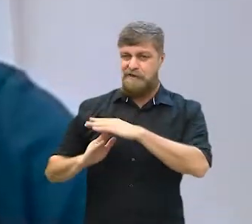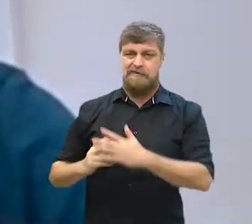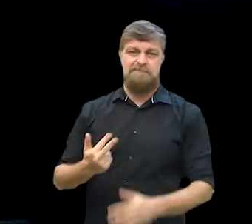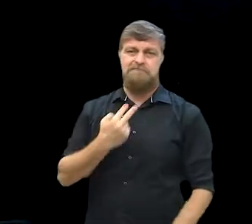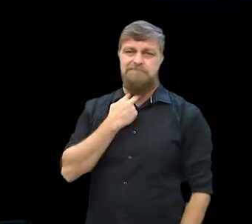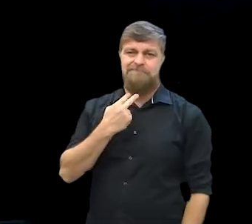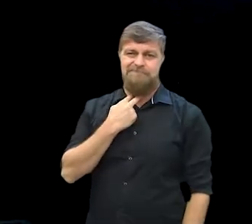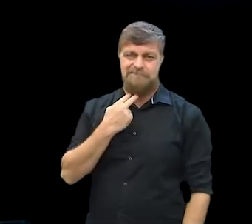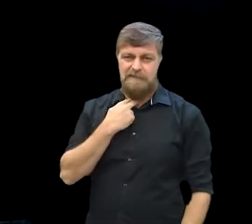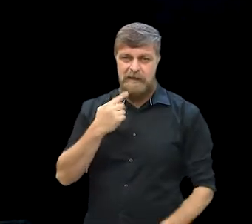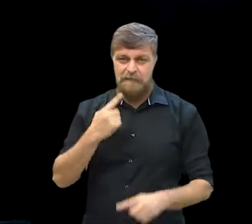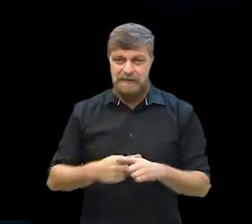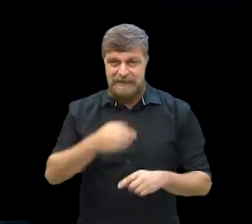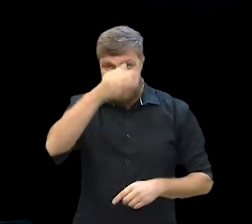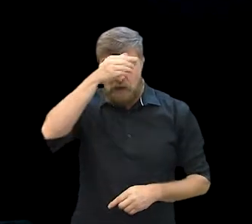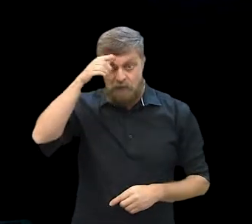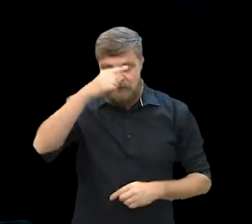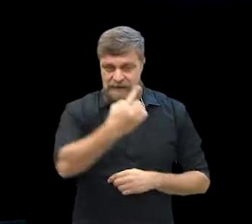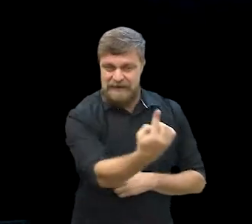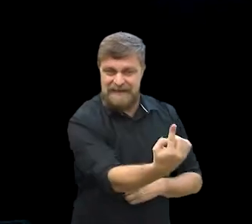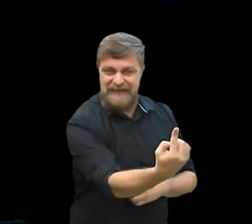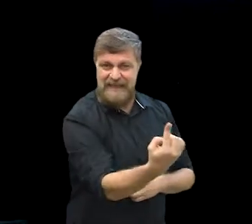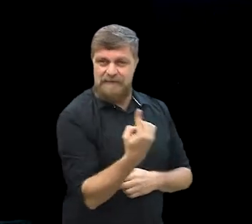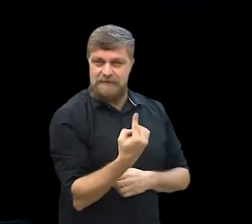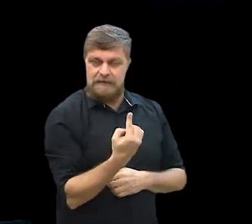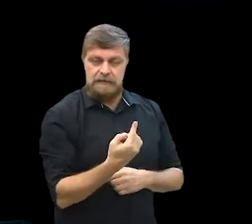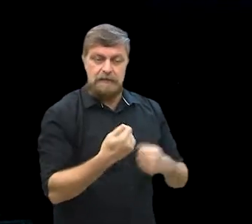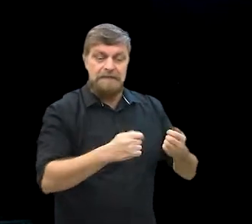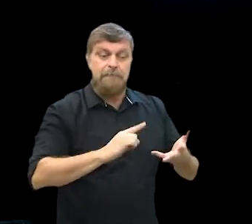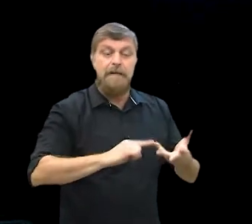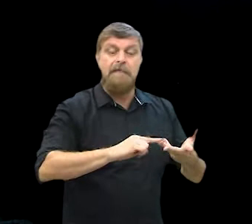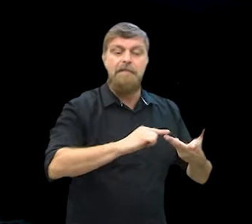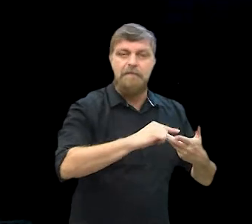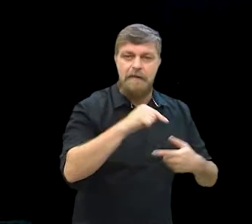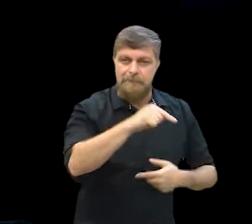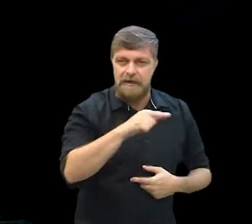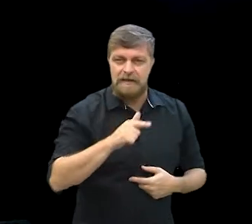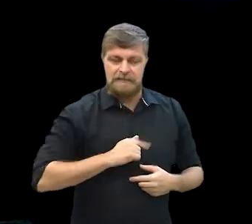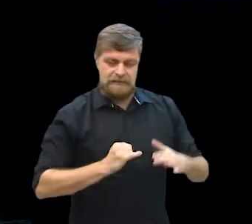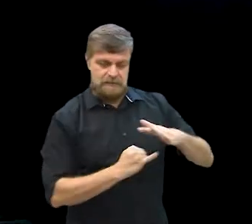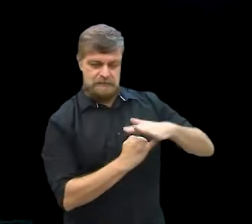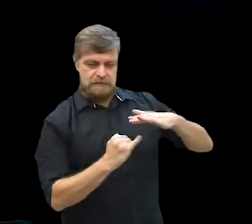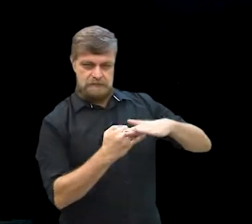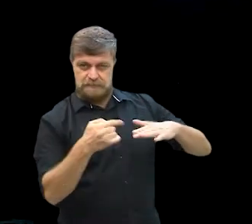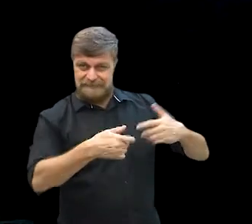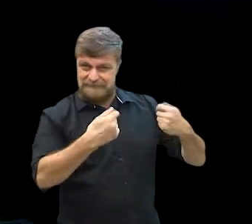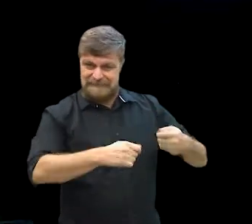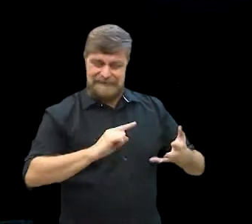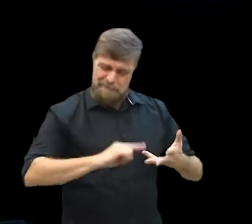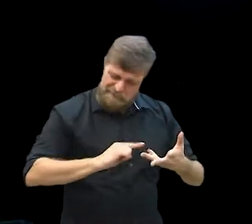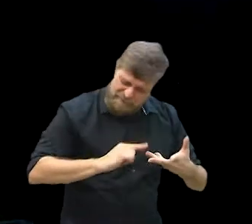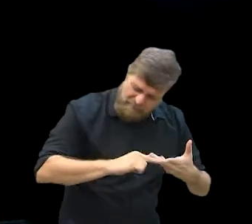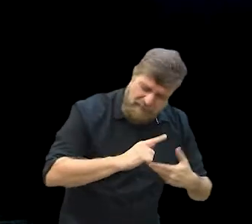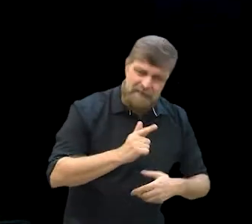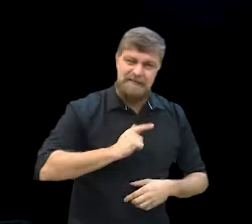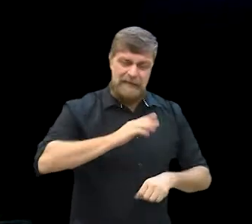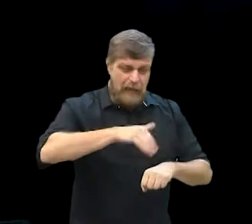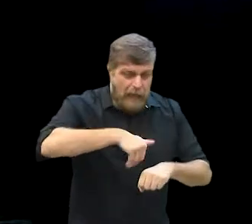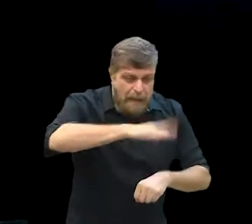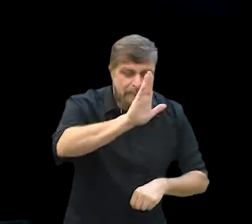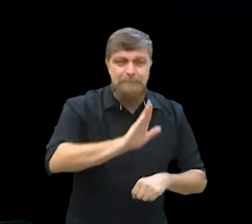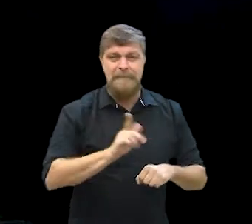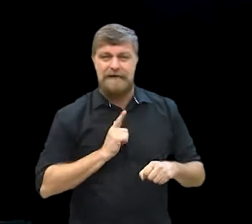basta, porque hoje em dia o cliente ele está cada vez mais exigente, as instituições necessitam de